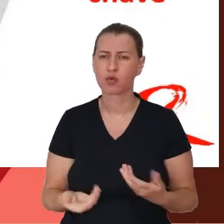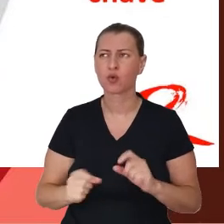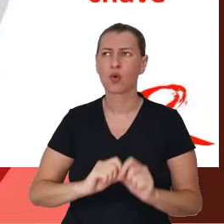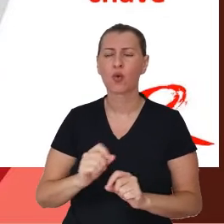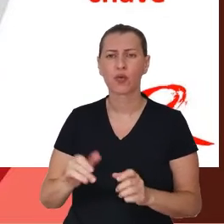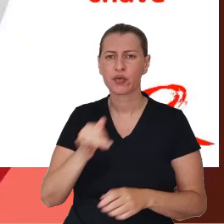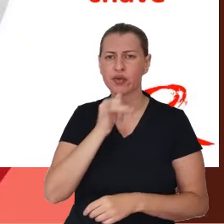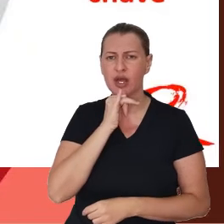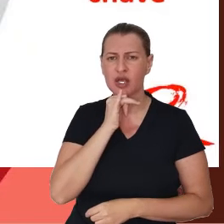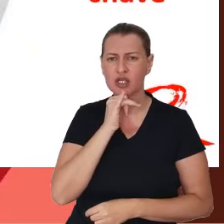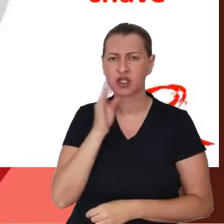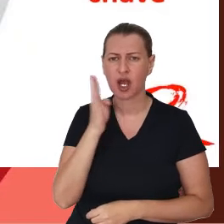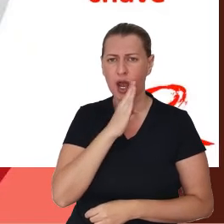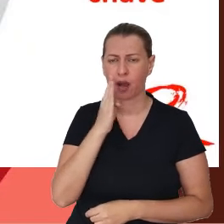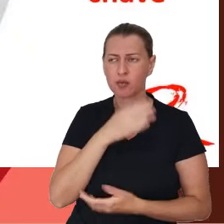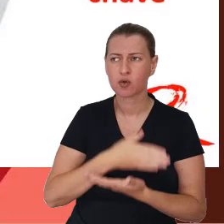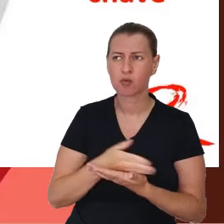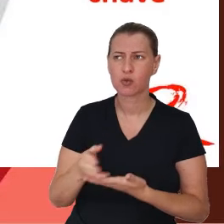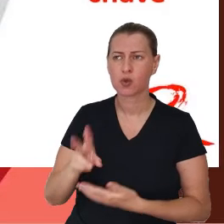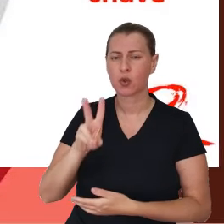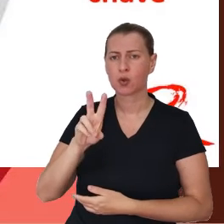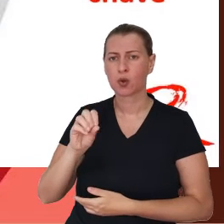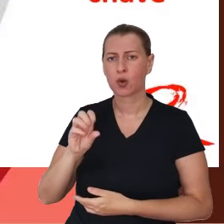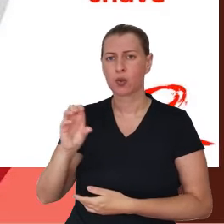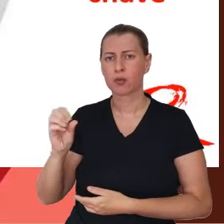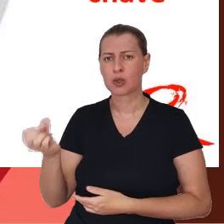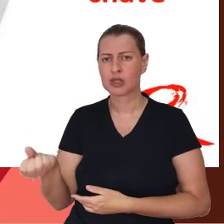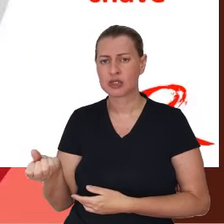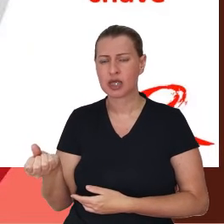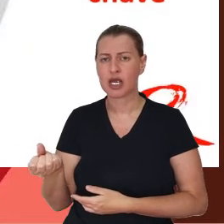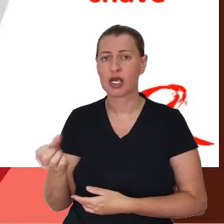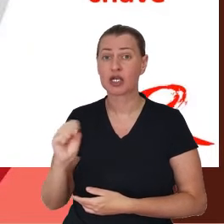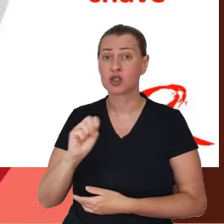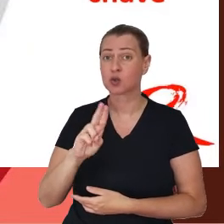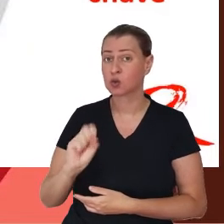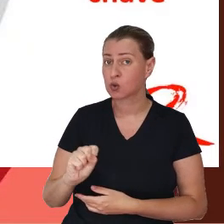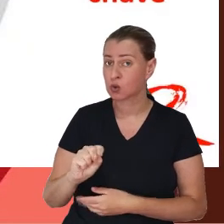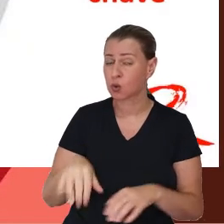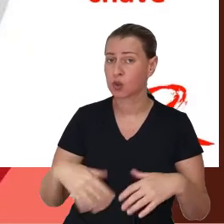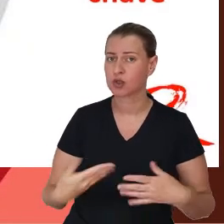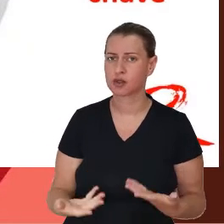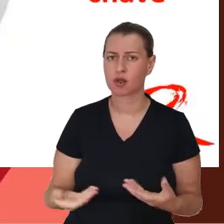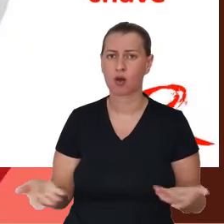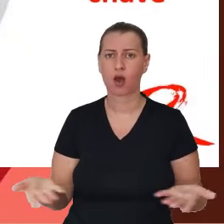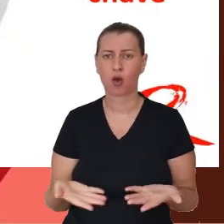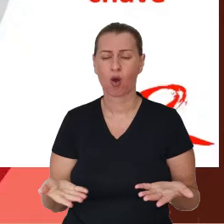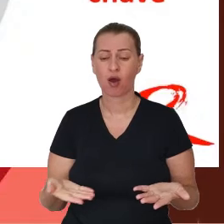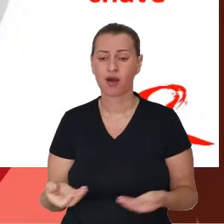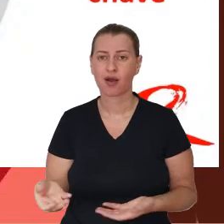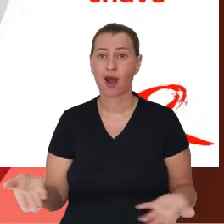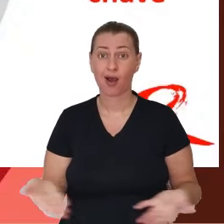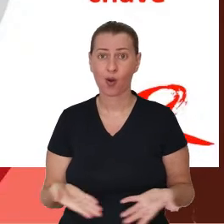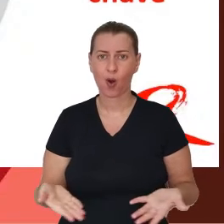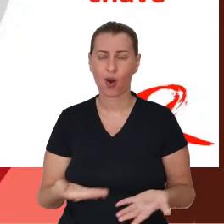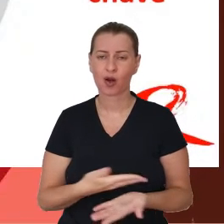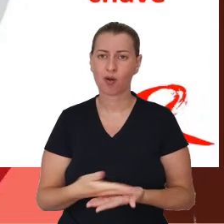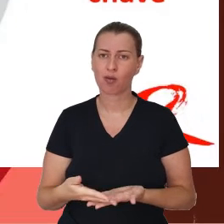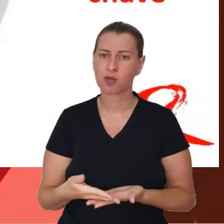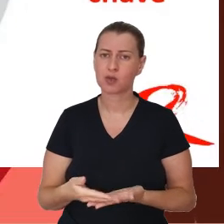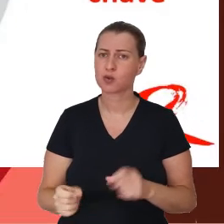2006, 2007 no SUS, e mais recentemente é que ele começou a realmente ser de livre demanda. O que significa isso? A